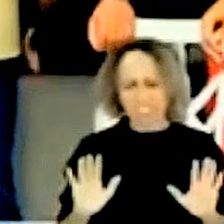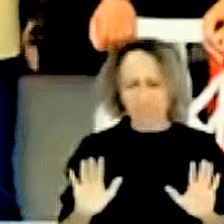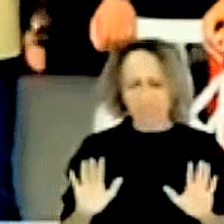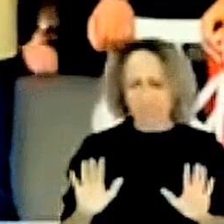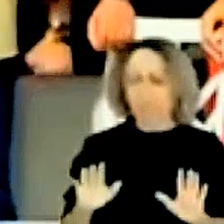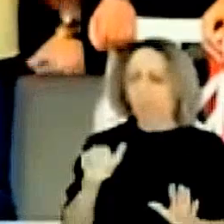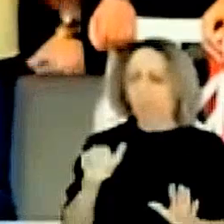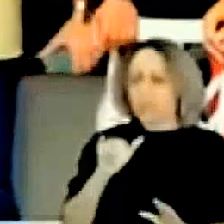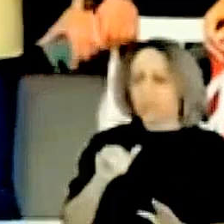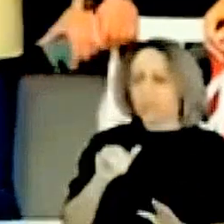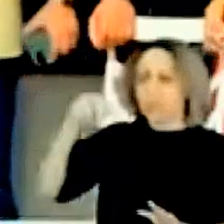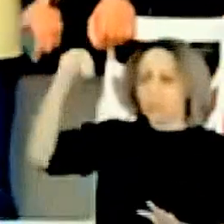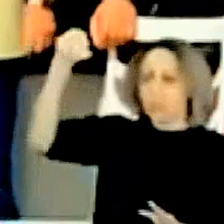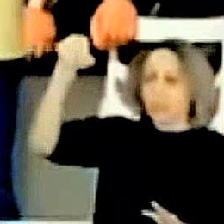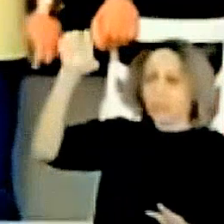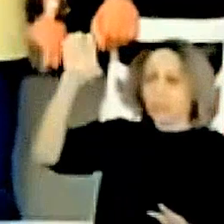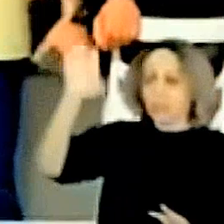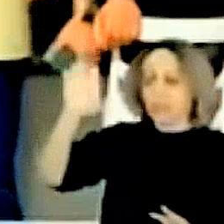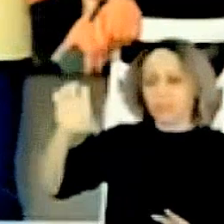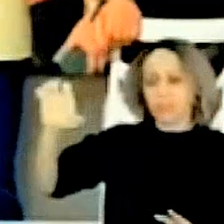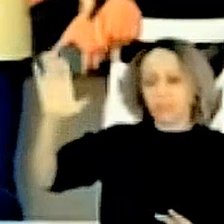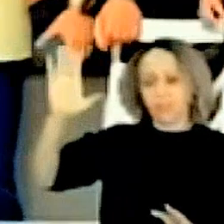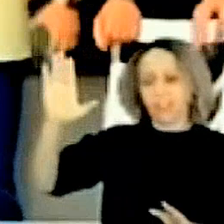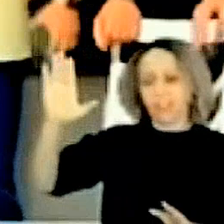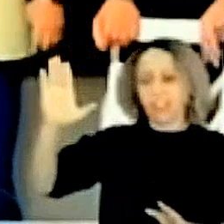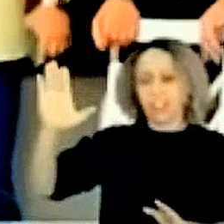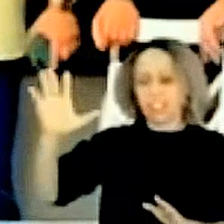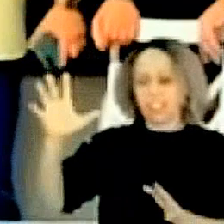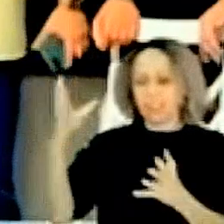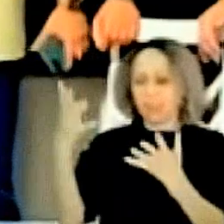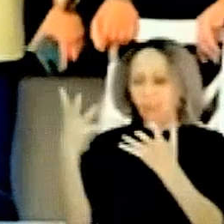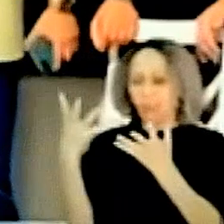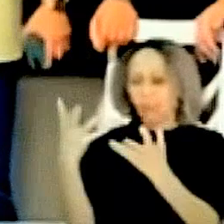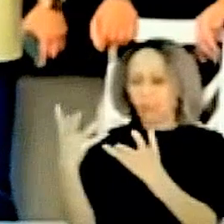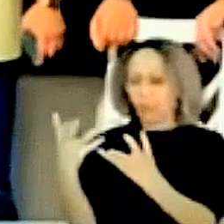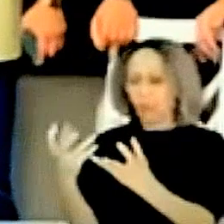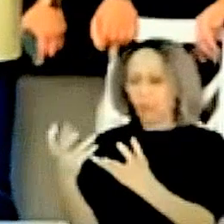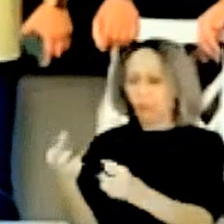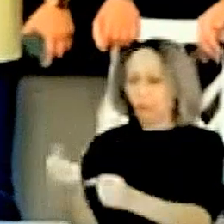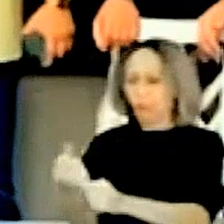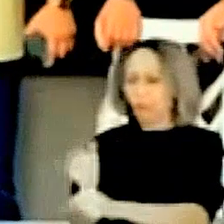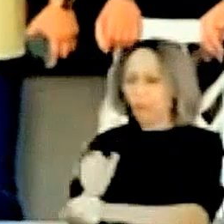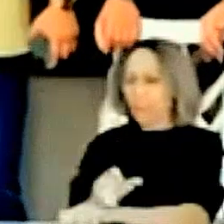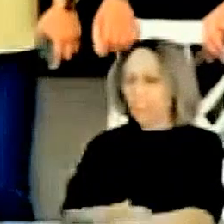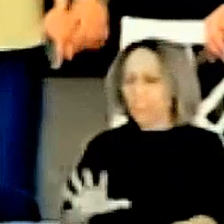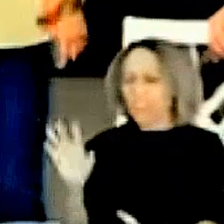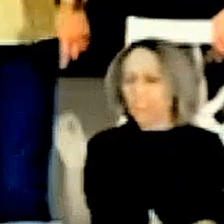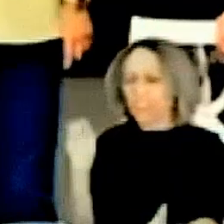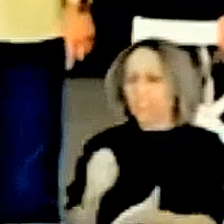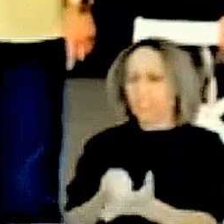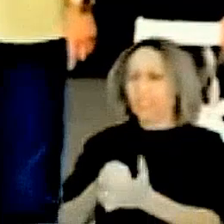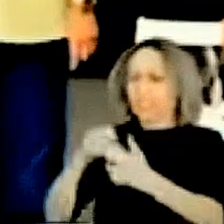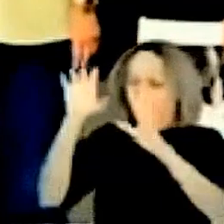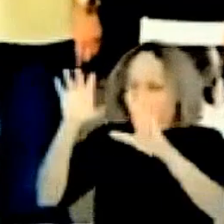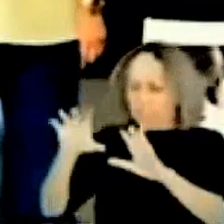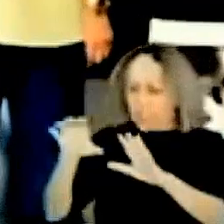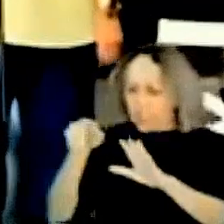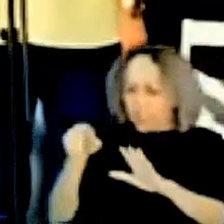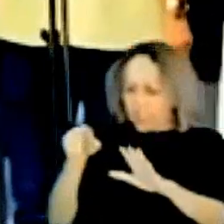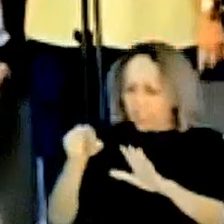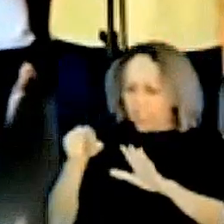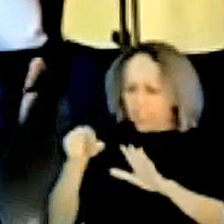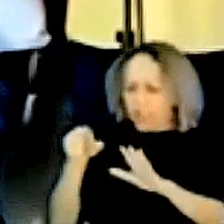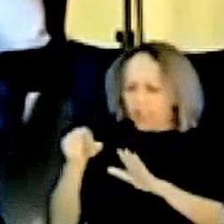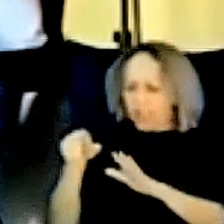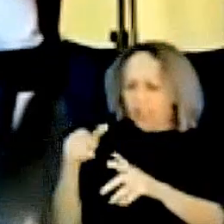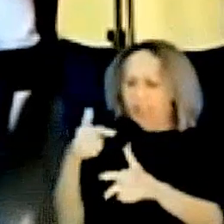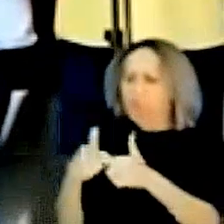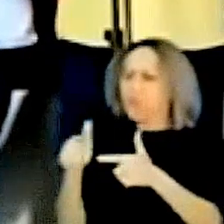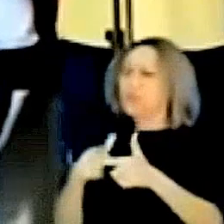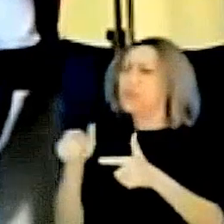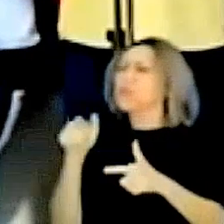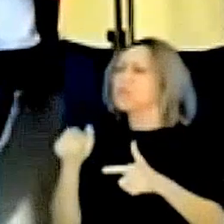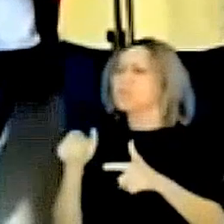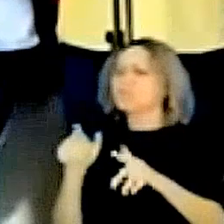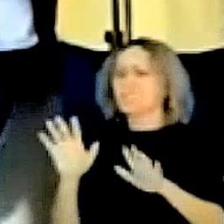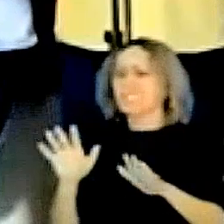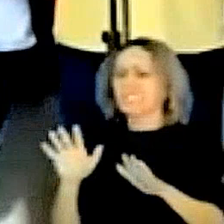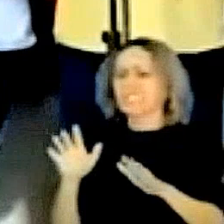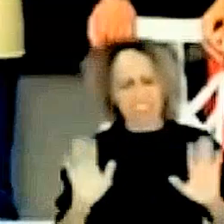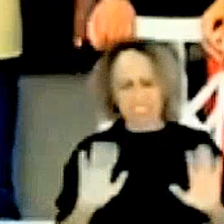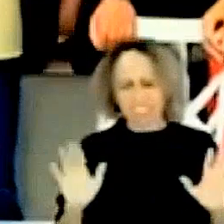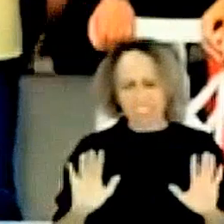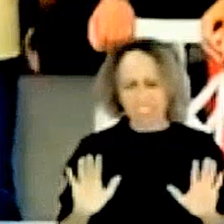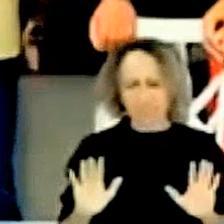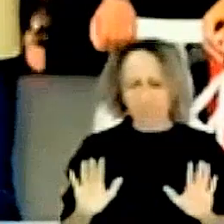seca é por falta de vergonha das pessoas que governaram esse país durante tantos anos. Tá aí as águas do Rio